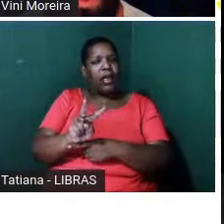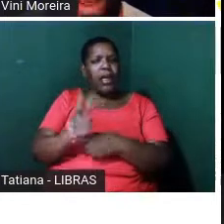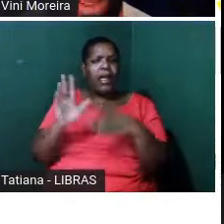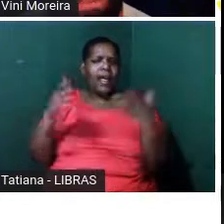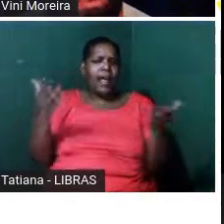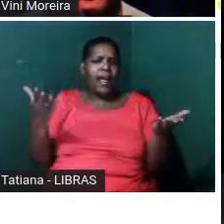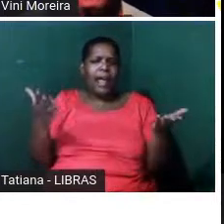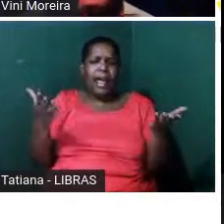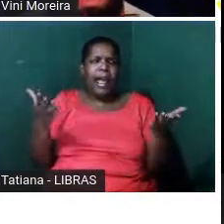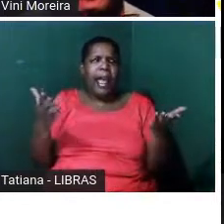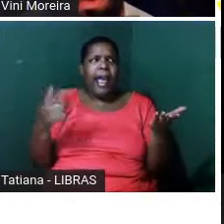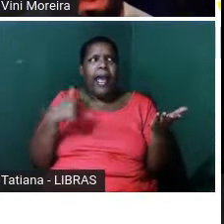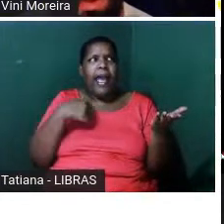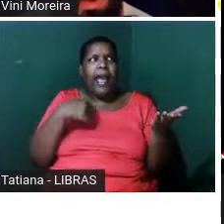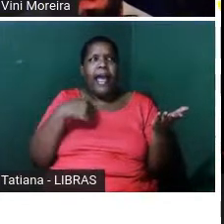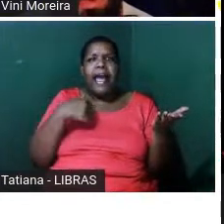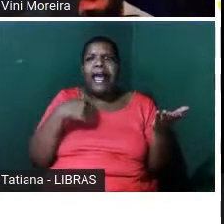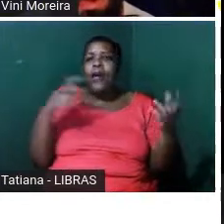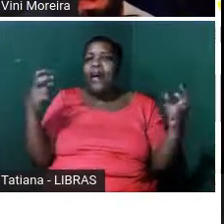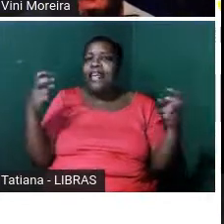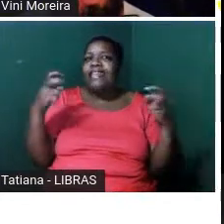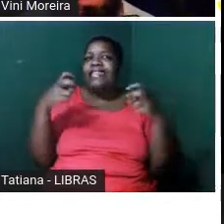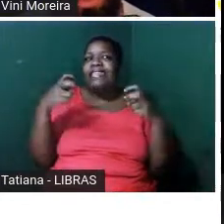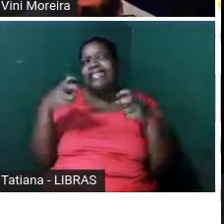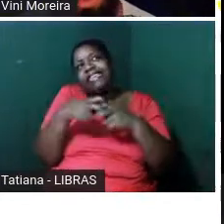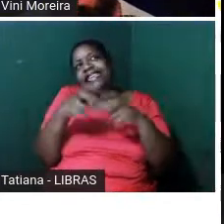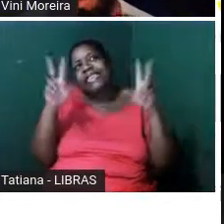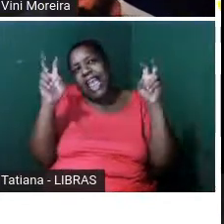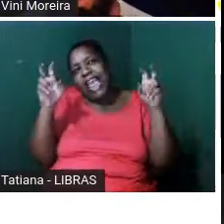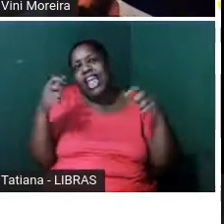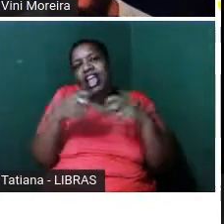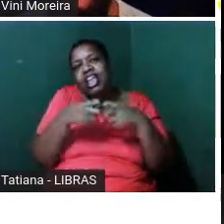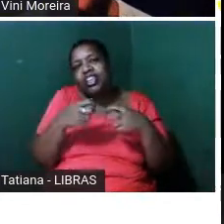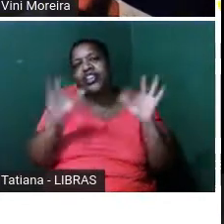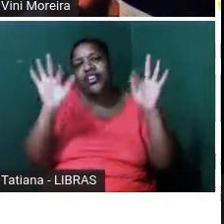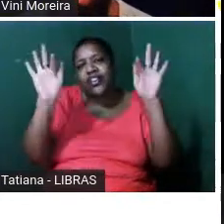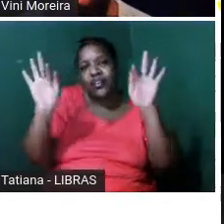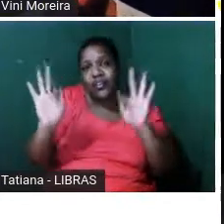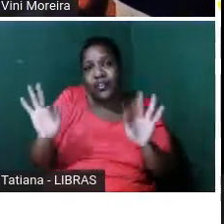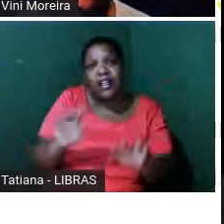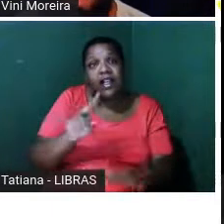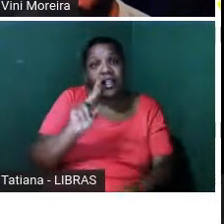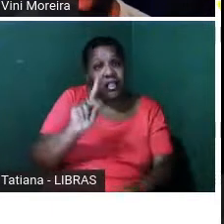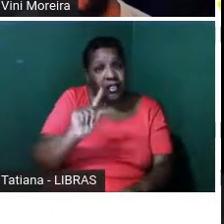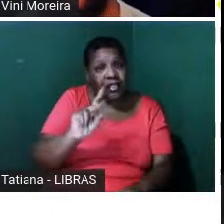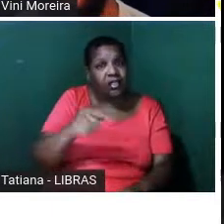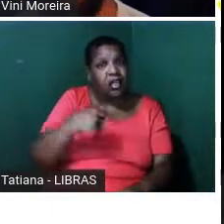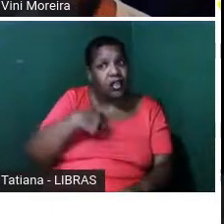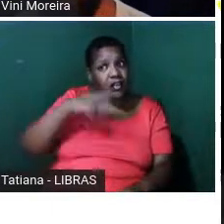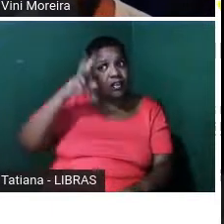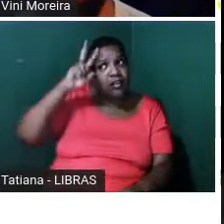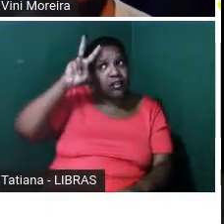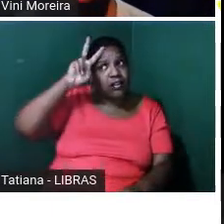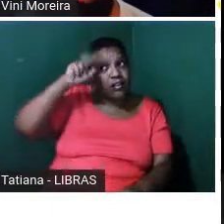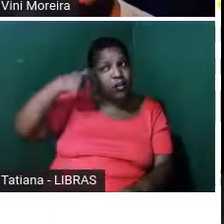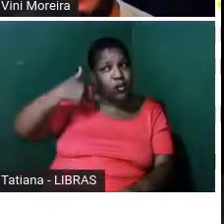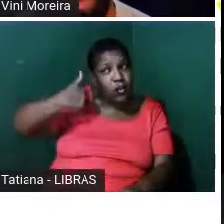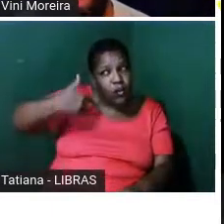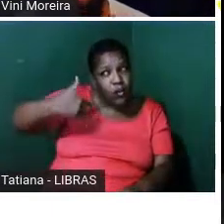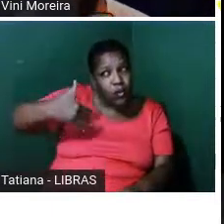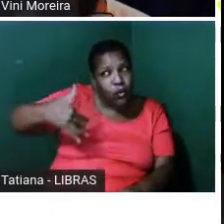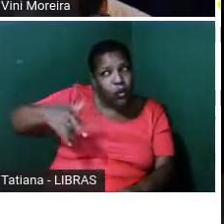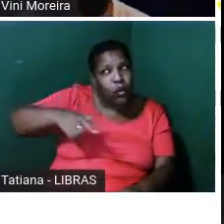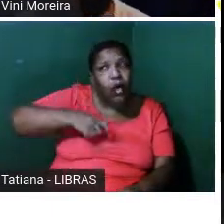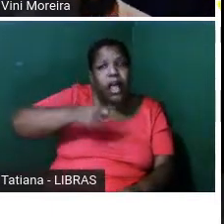um acidente feliz que eu vi que dava para criar toda uma narrativa que Eu precisaria de